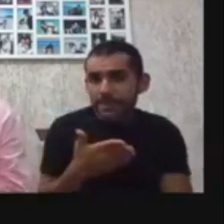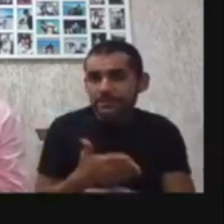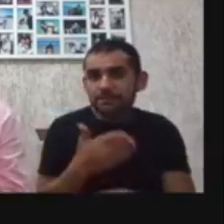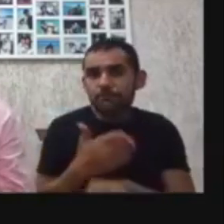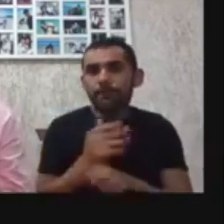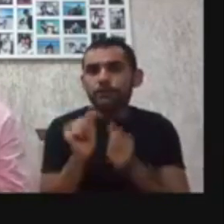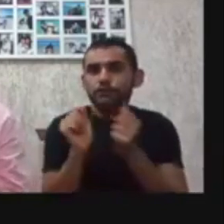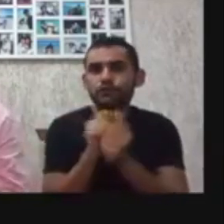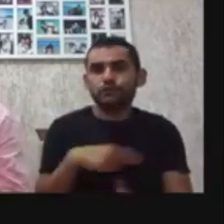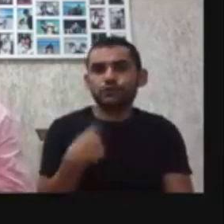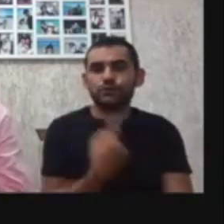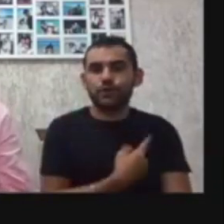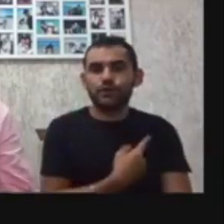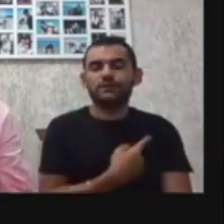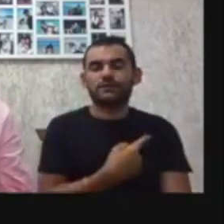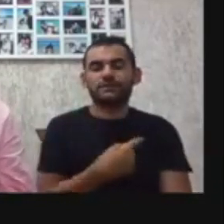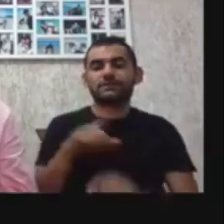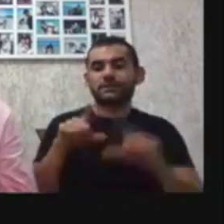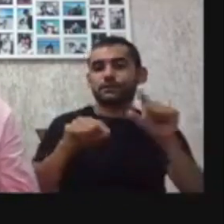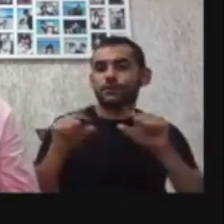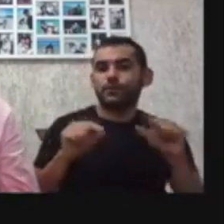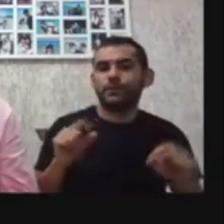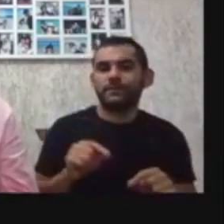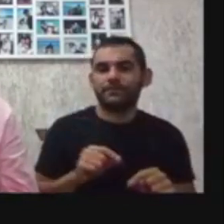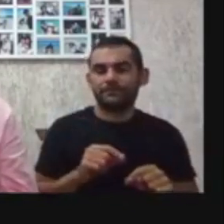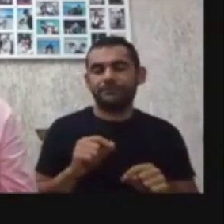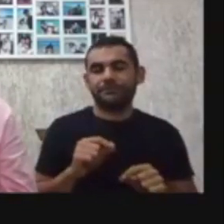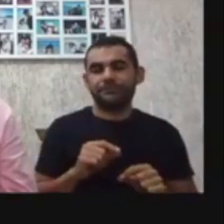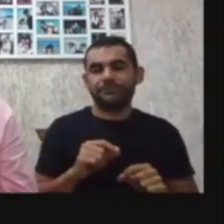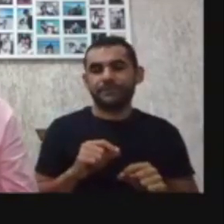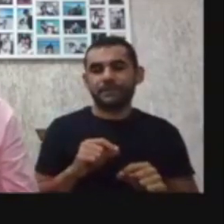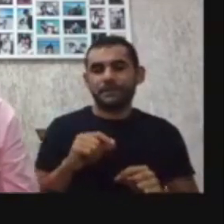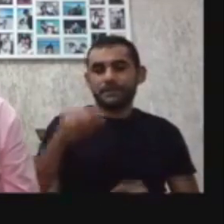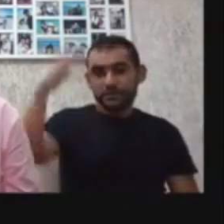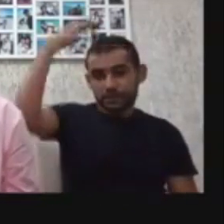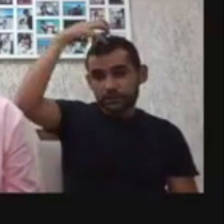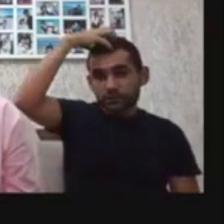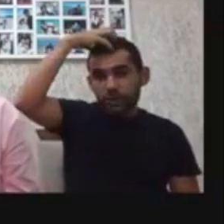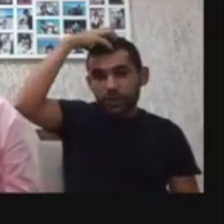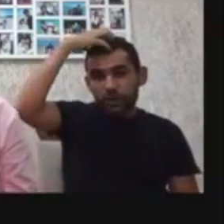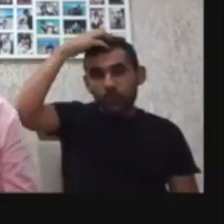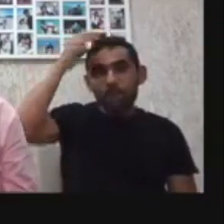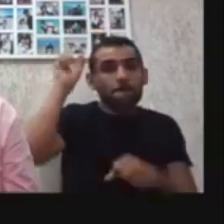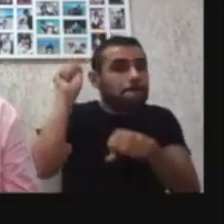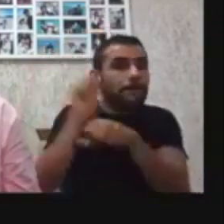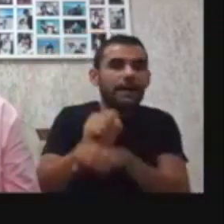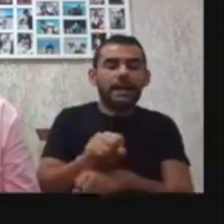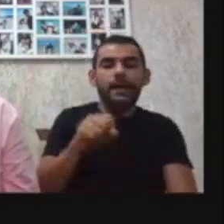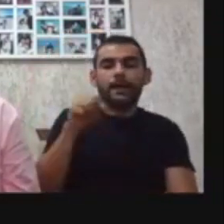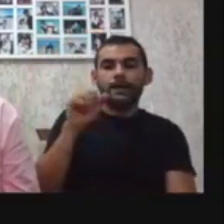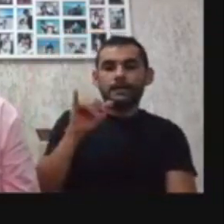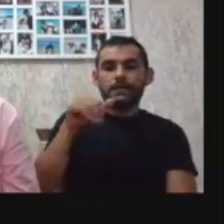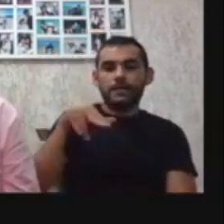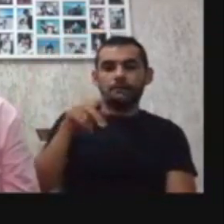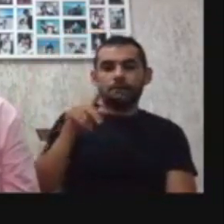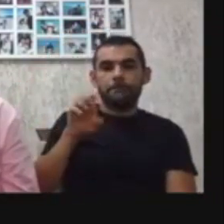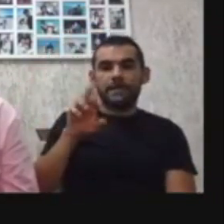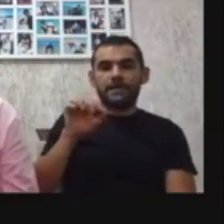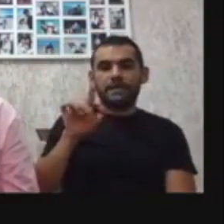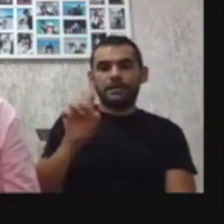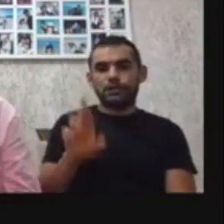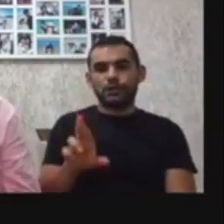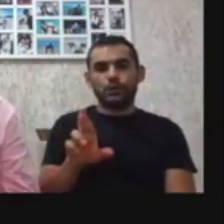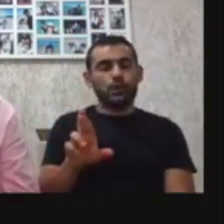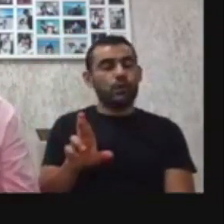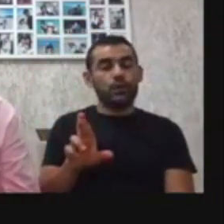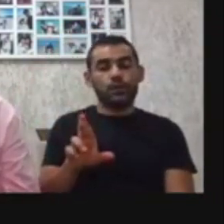gente ali das nossas decisões. Adriano, São João del Rei tem que parar de ter imperador. A monarquia acabou há muito tempo. Você